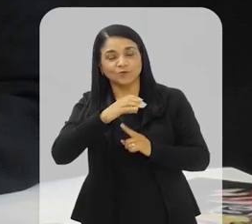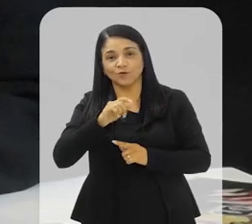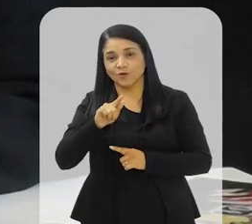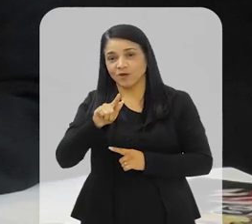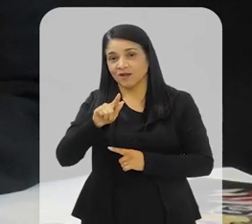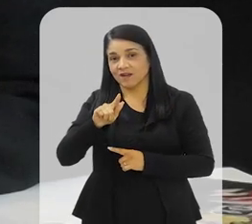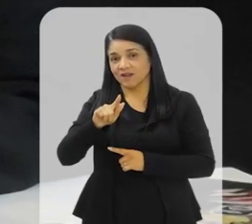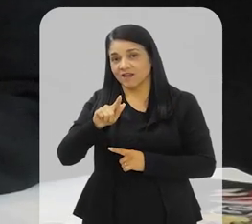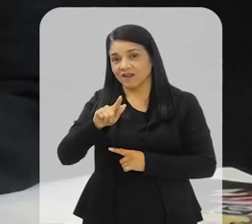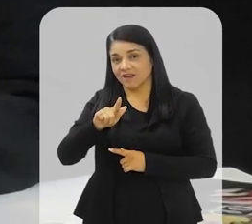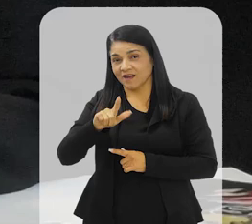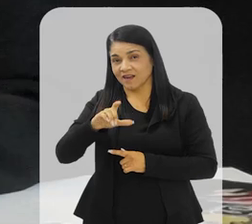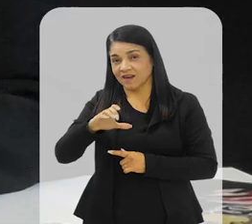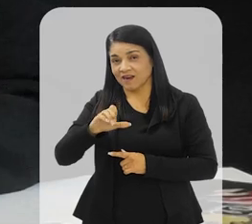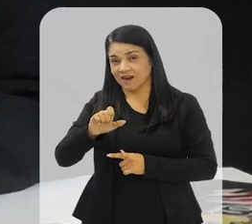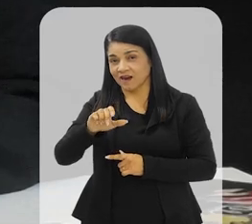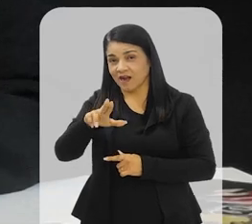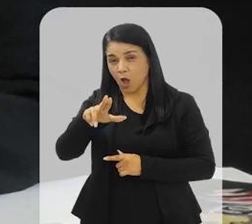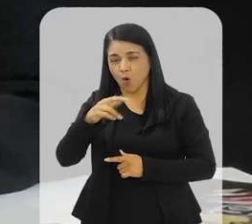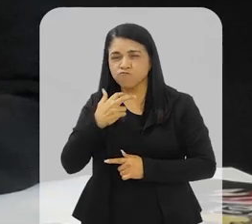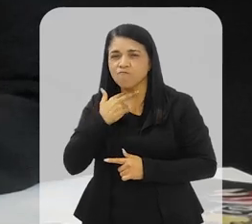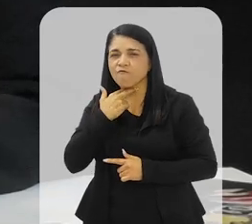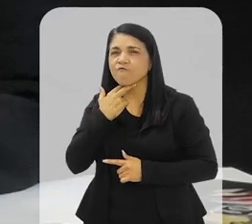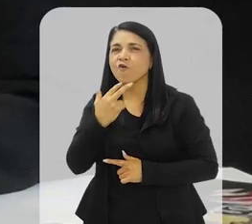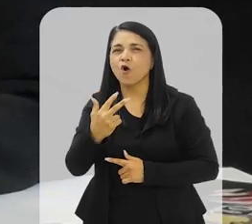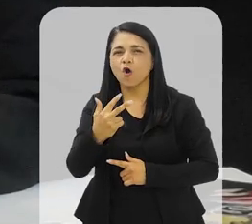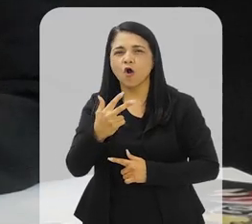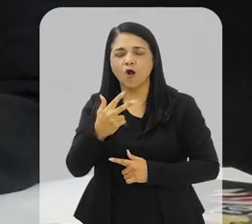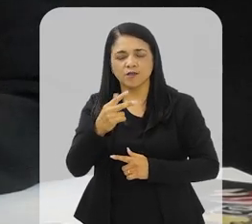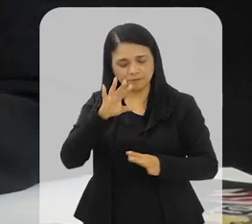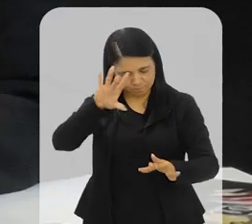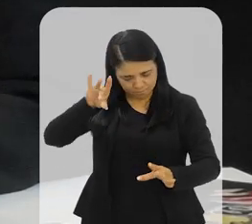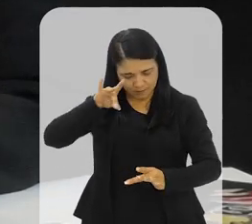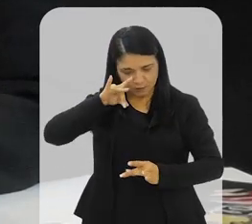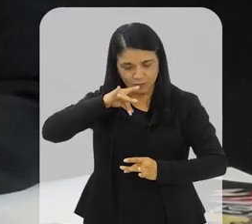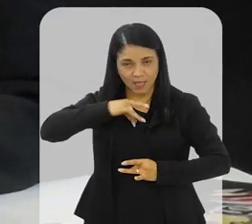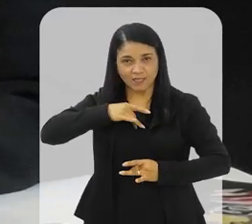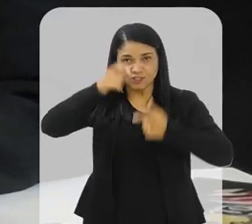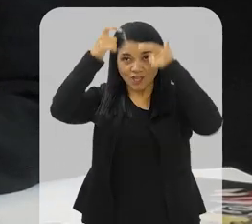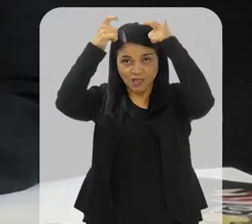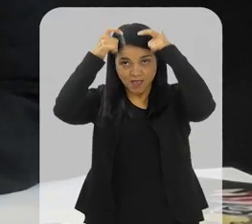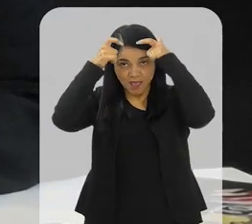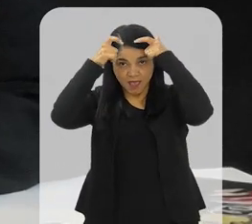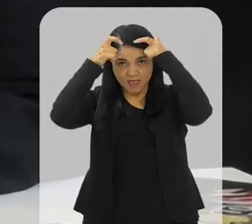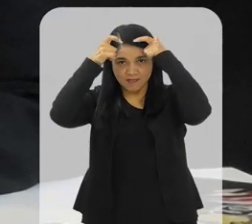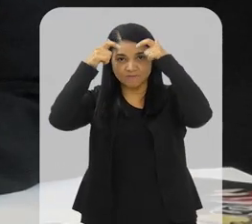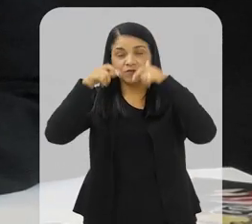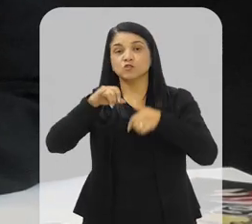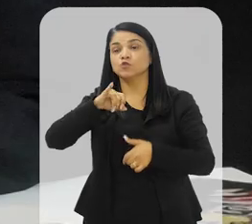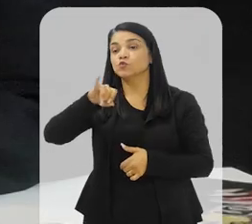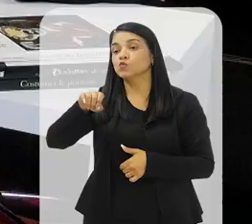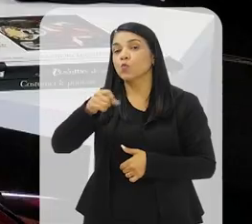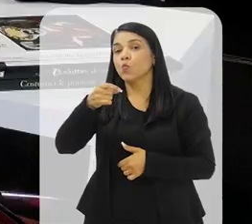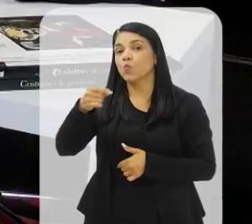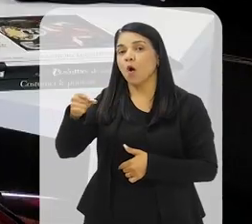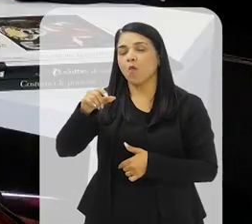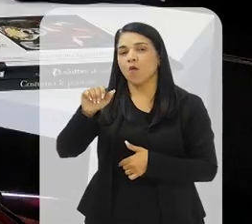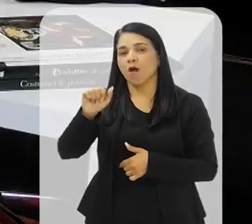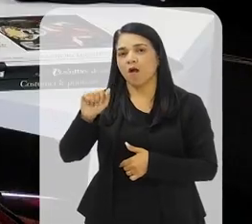Clown sim porque Você projeta a sua voz de uma maneira aquele personagem que aquele rei era de que peça sim João